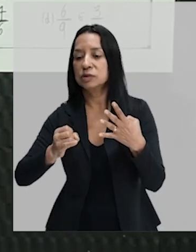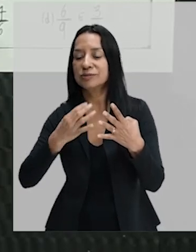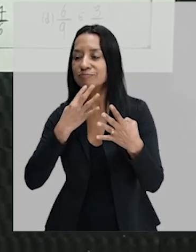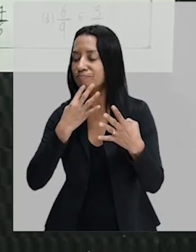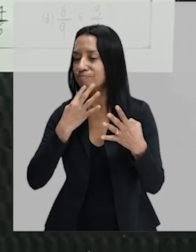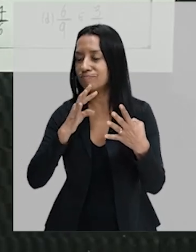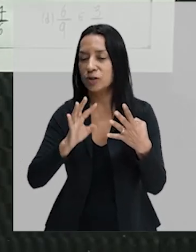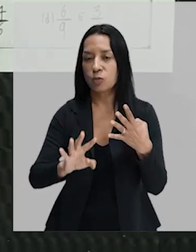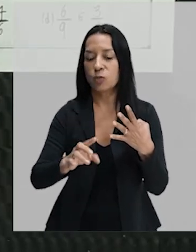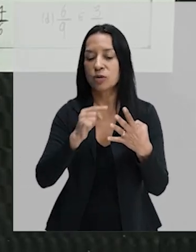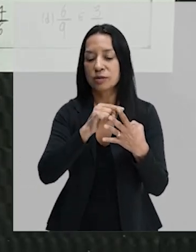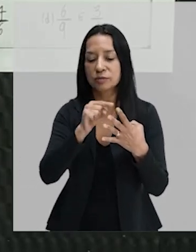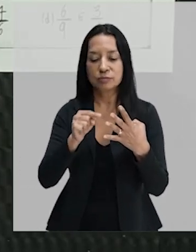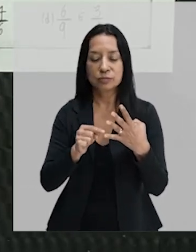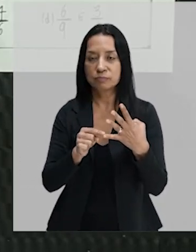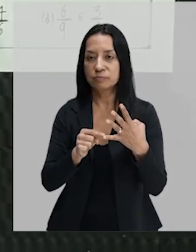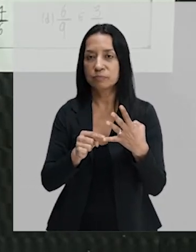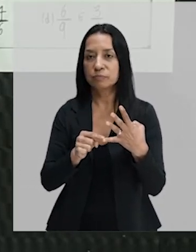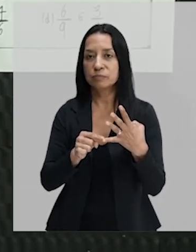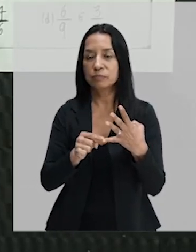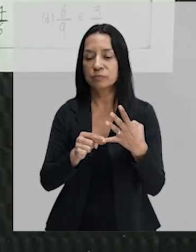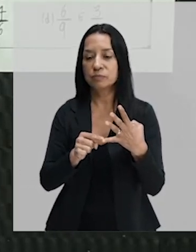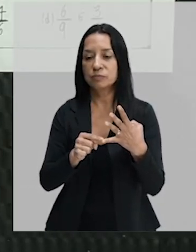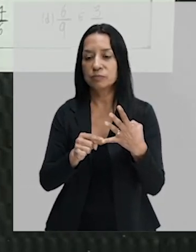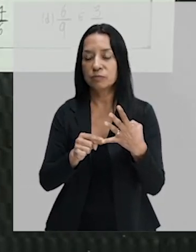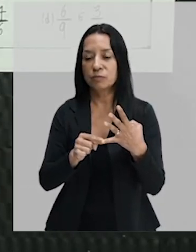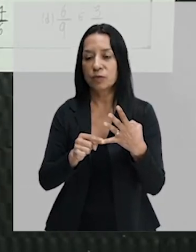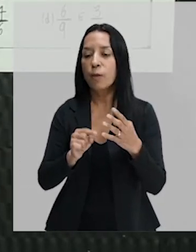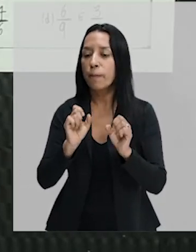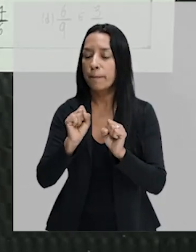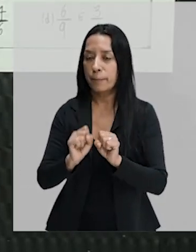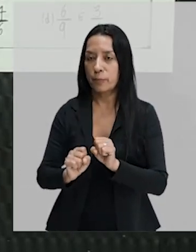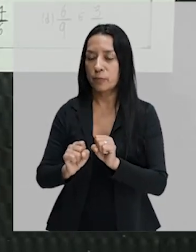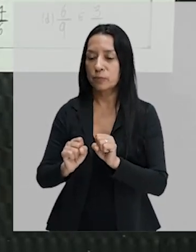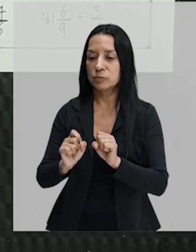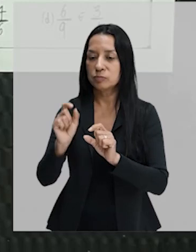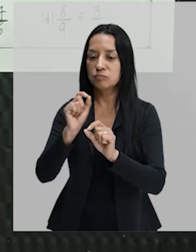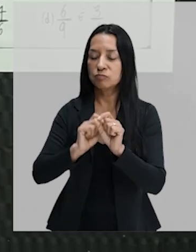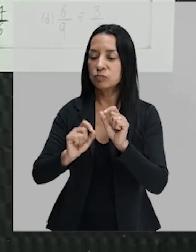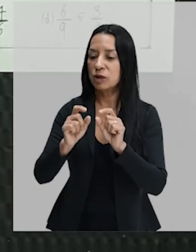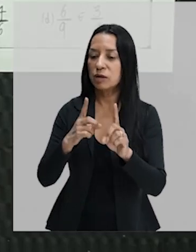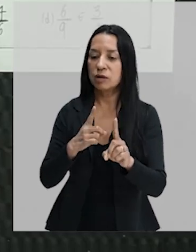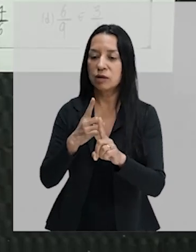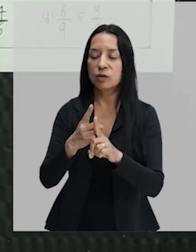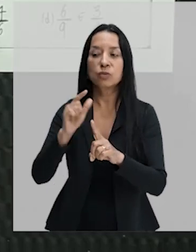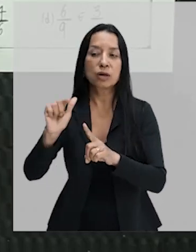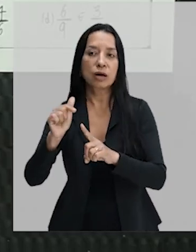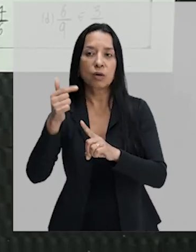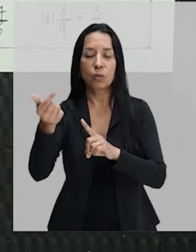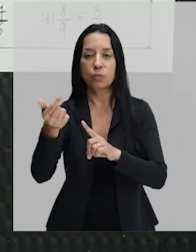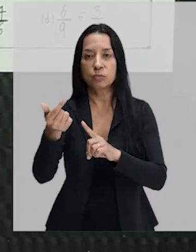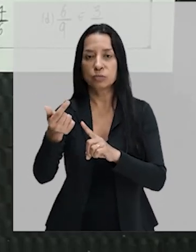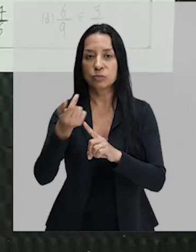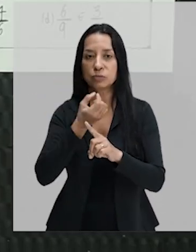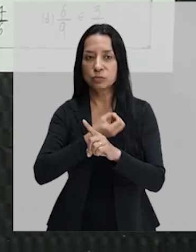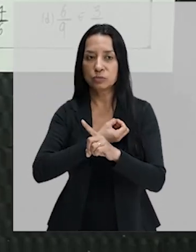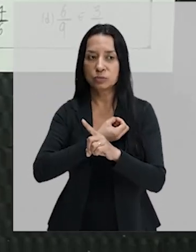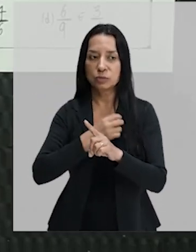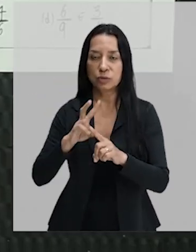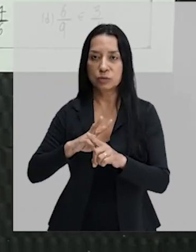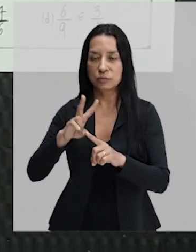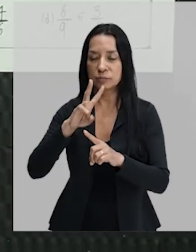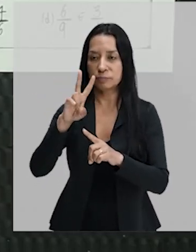um desses elementos aqui, tá? A gente pode encontrar o outro, né?